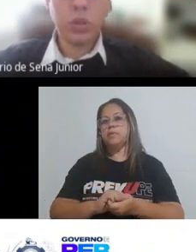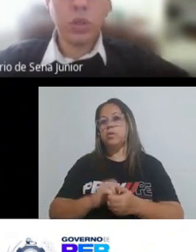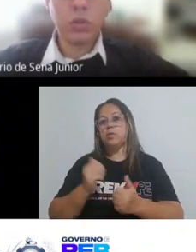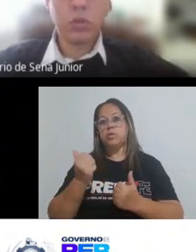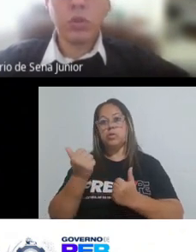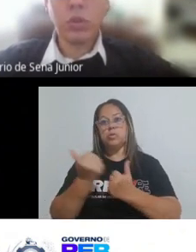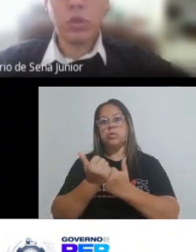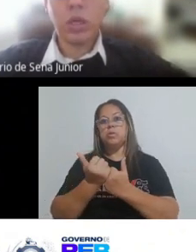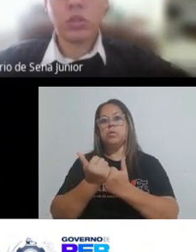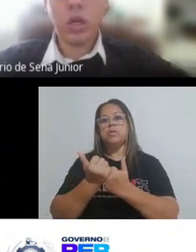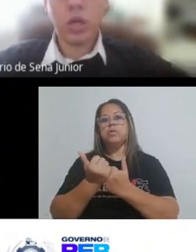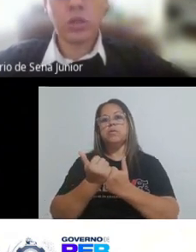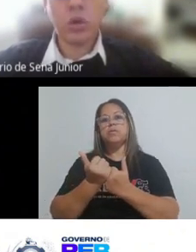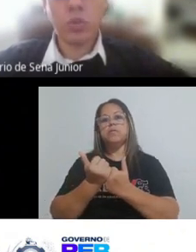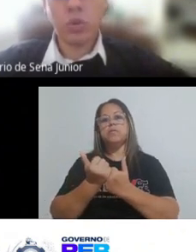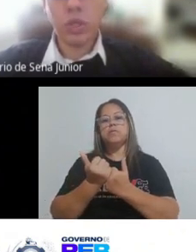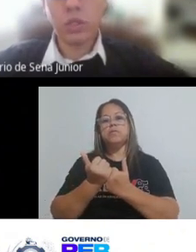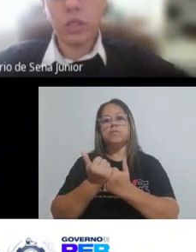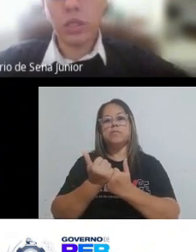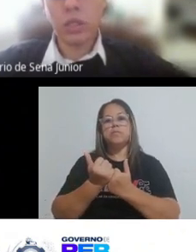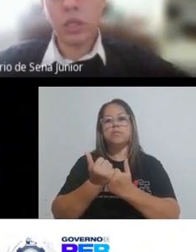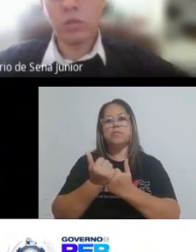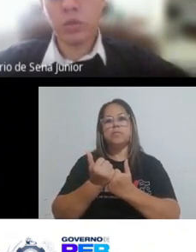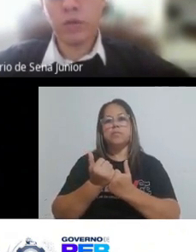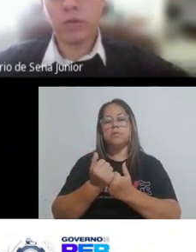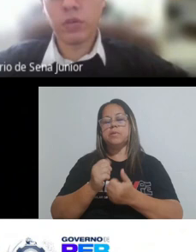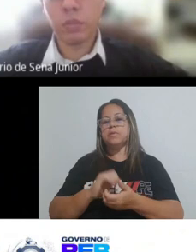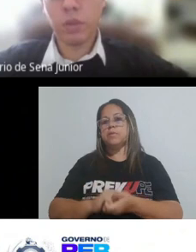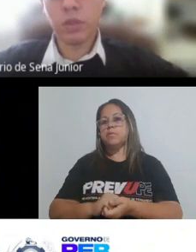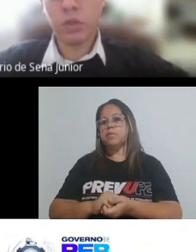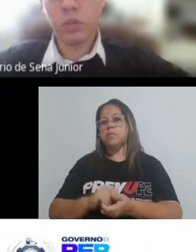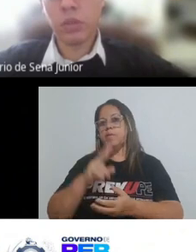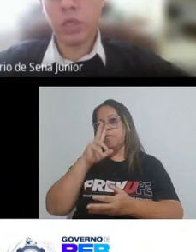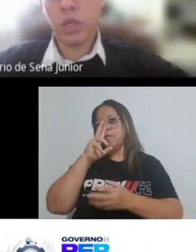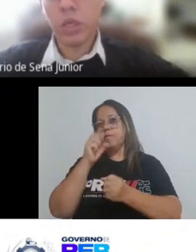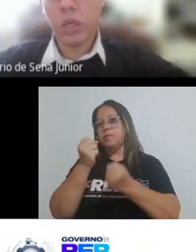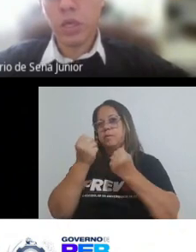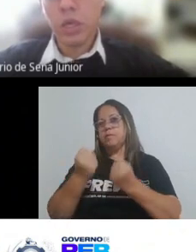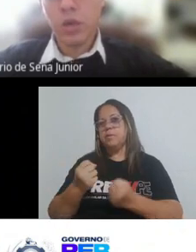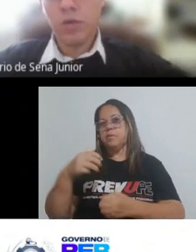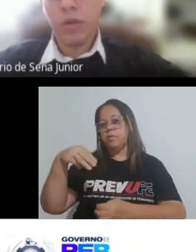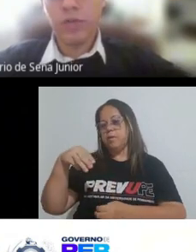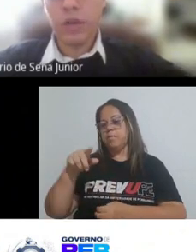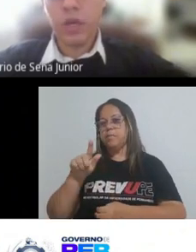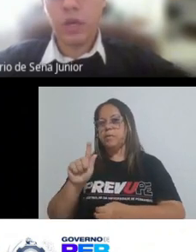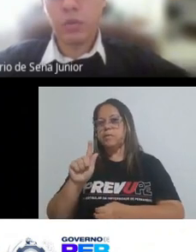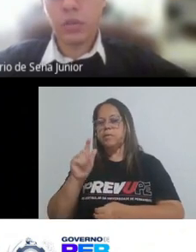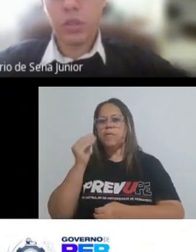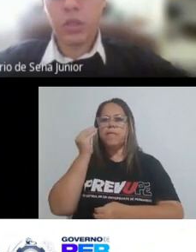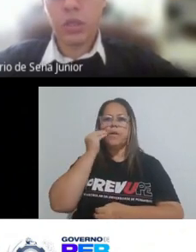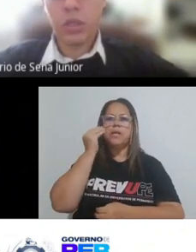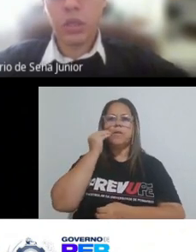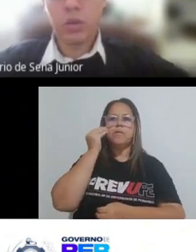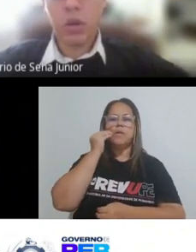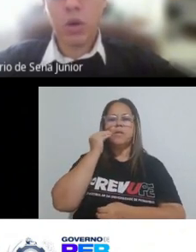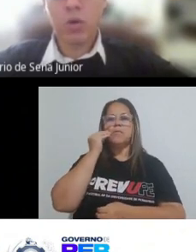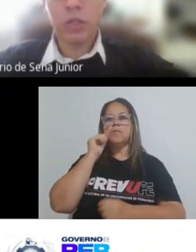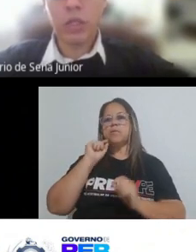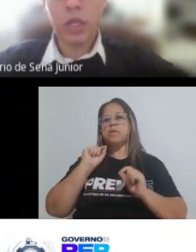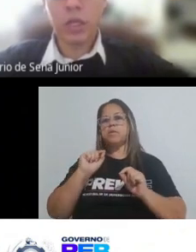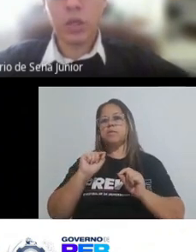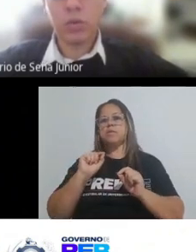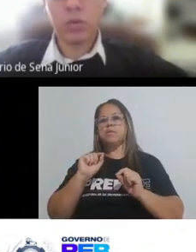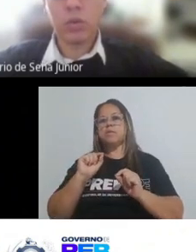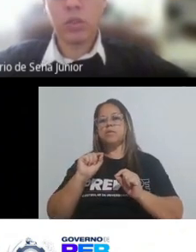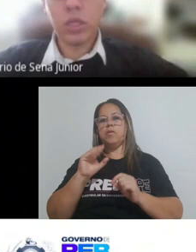Substituindo as componentes em termos da força peso, MG, verificamos que o